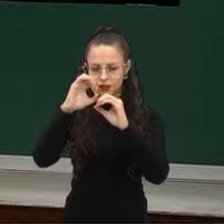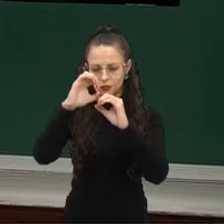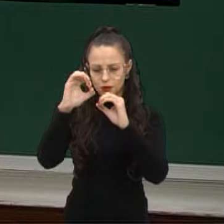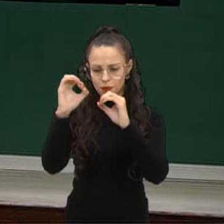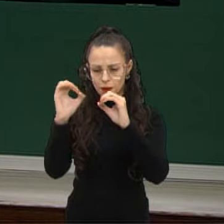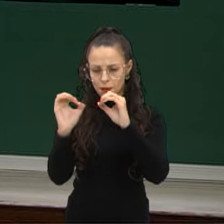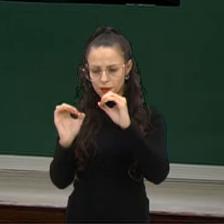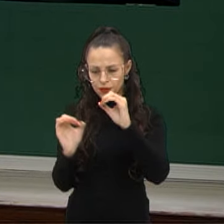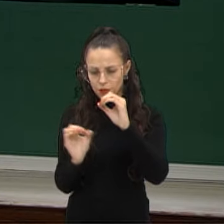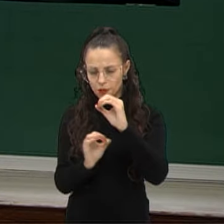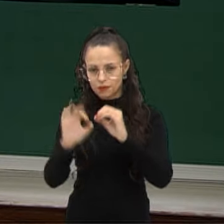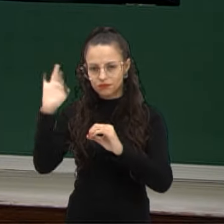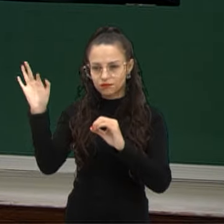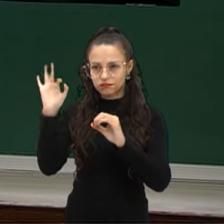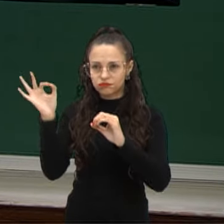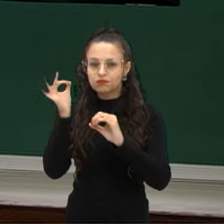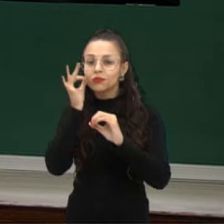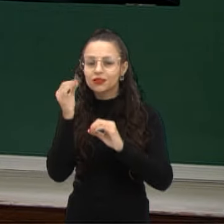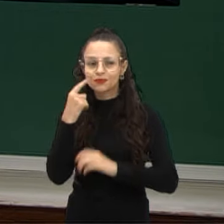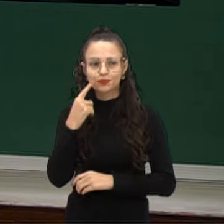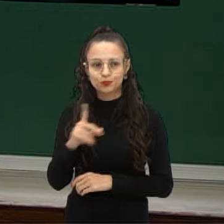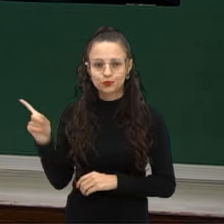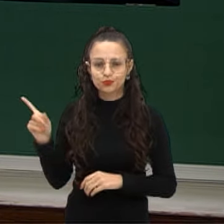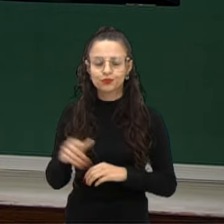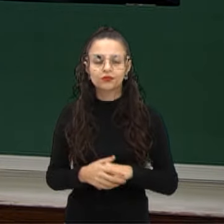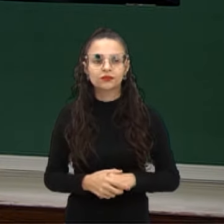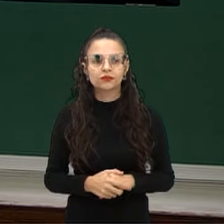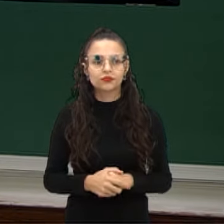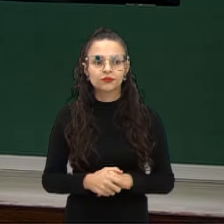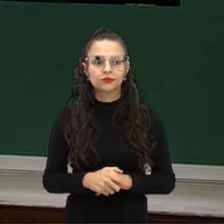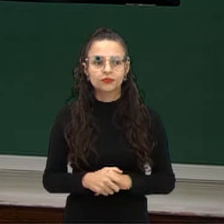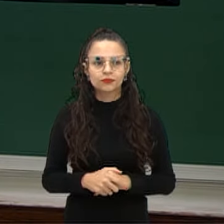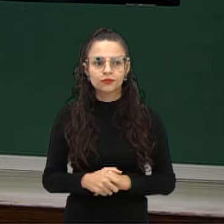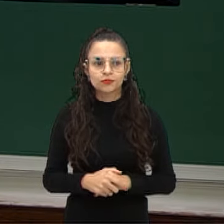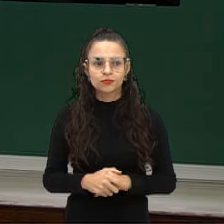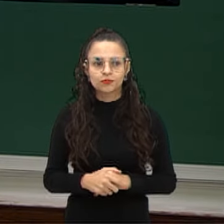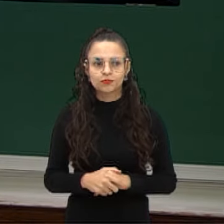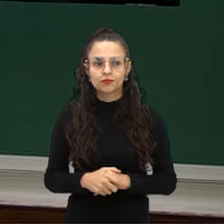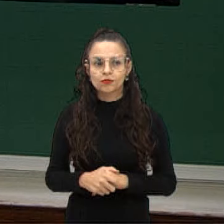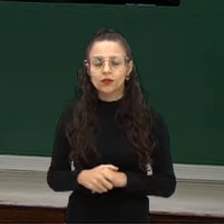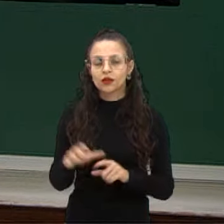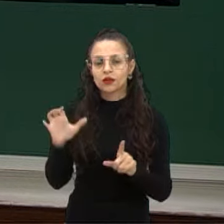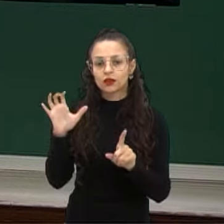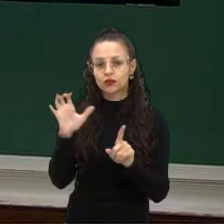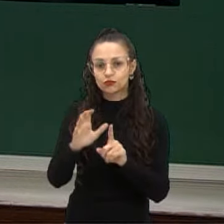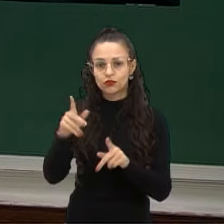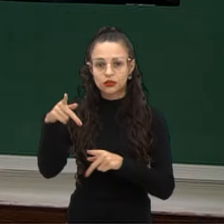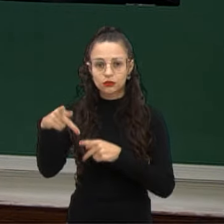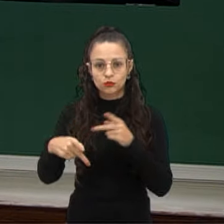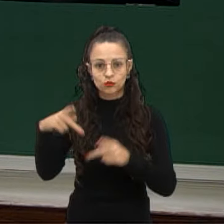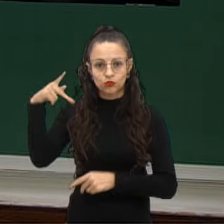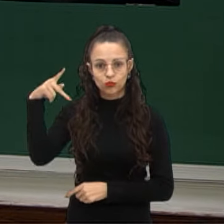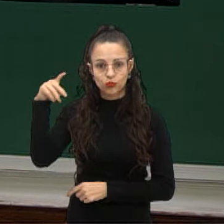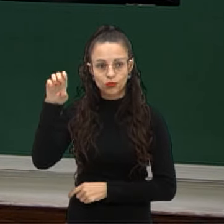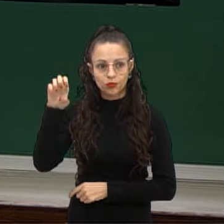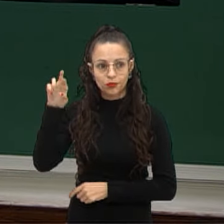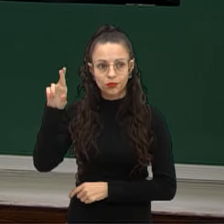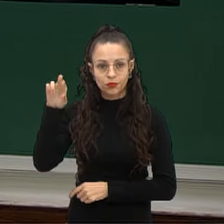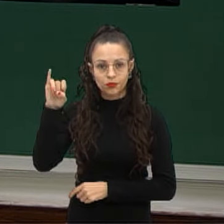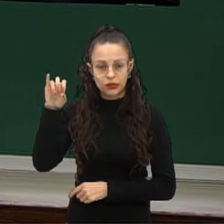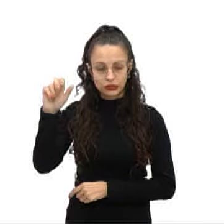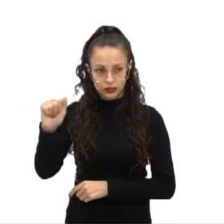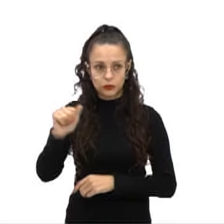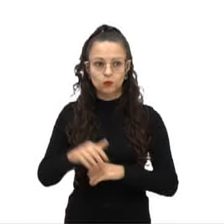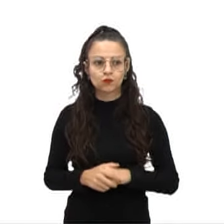que te leva a ficar viajando, né, ali dentro. Então assim, influência persa, hein, pessoal? A arquitetura islâmica